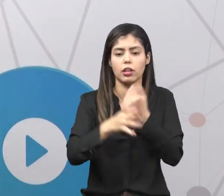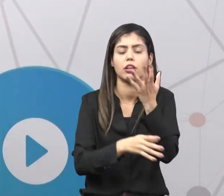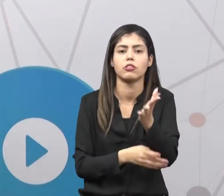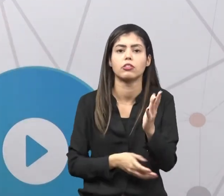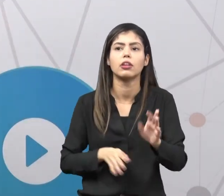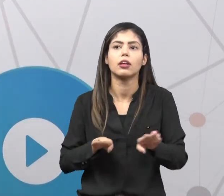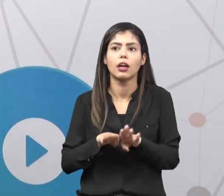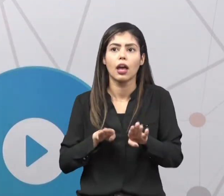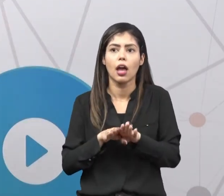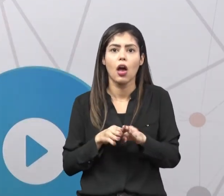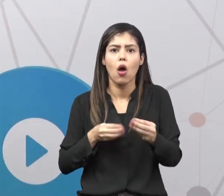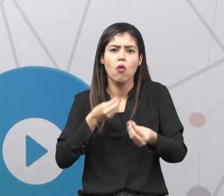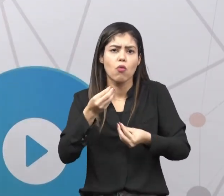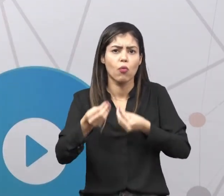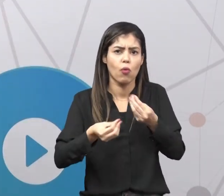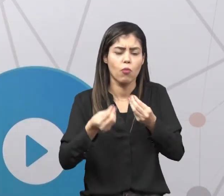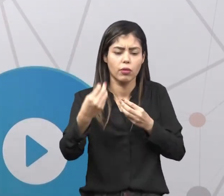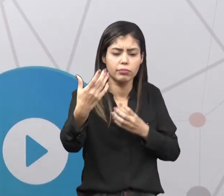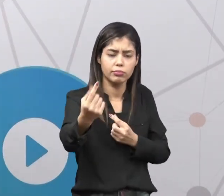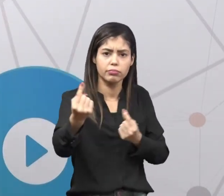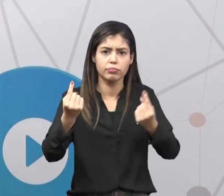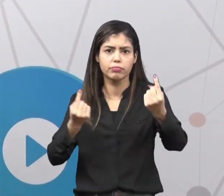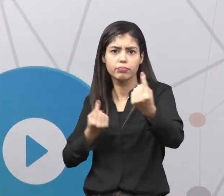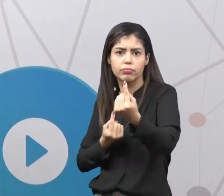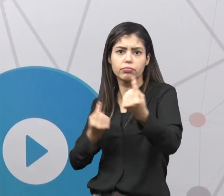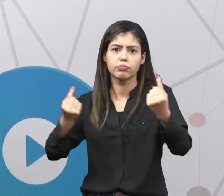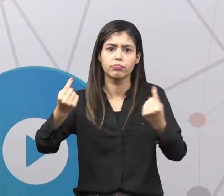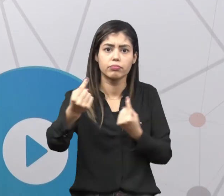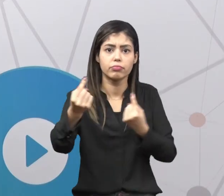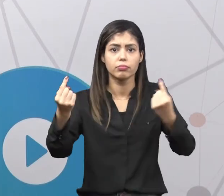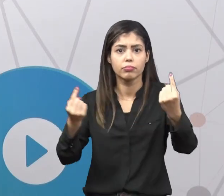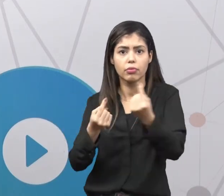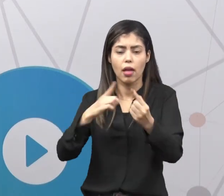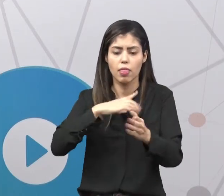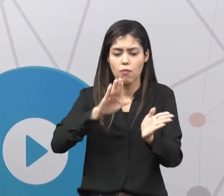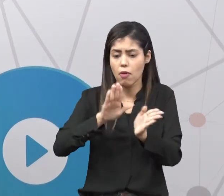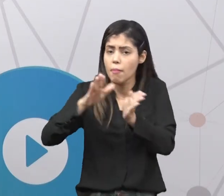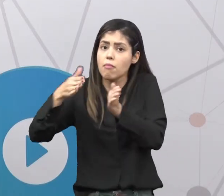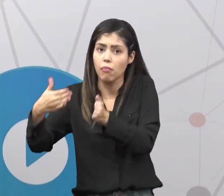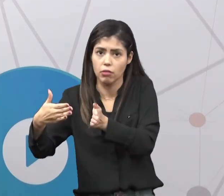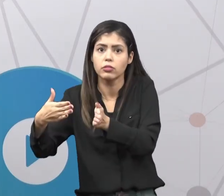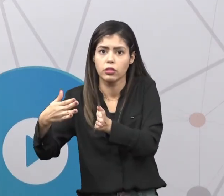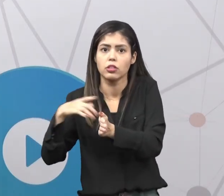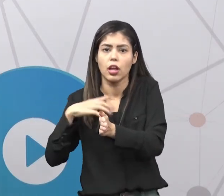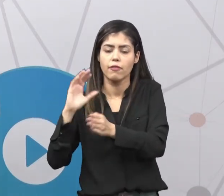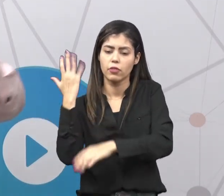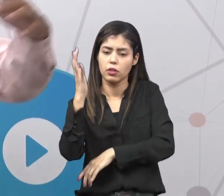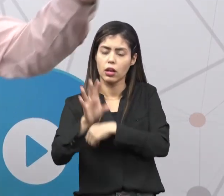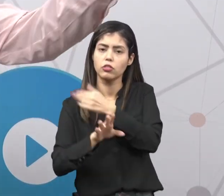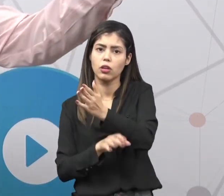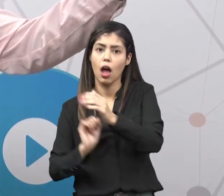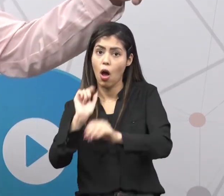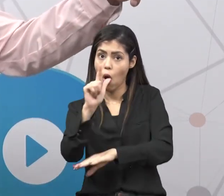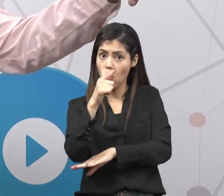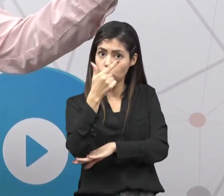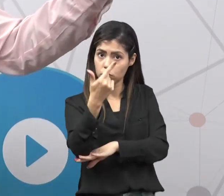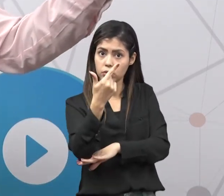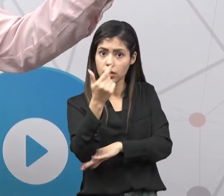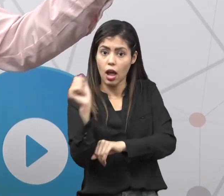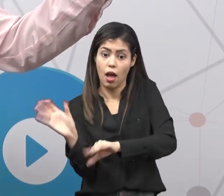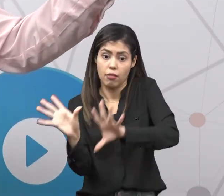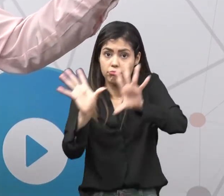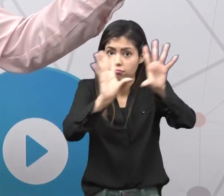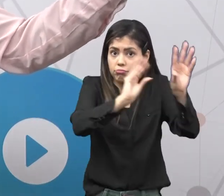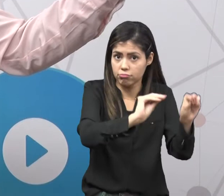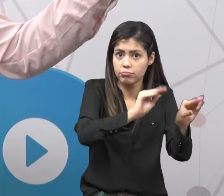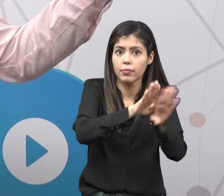eucalipto. Então, são a forma de rotatividade de produtos, ou seja, tem uma parte de preservação da floresta, outra parte,